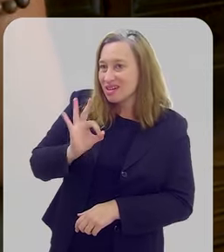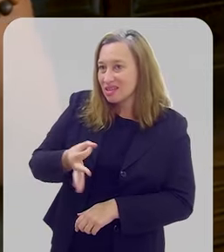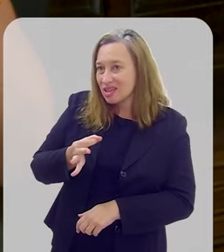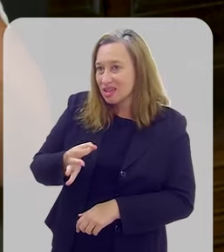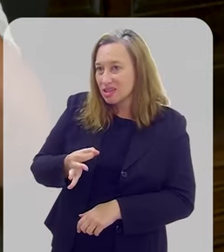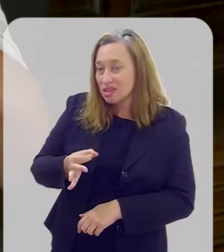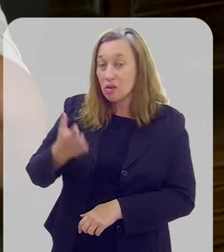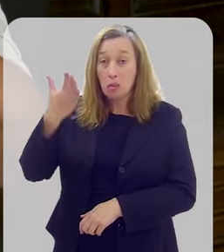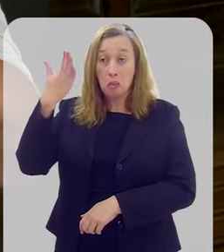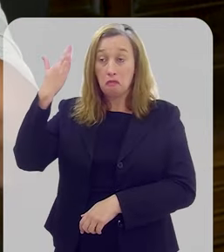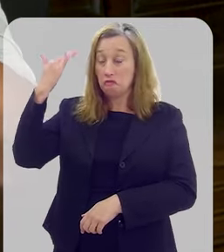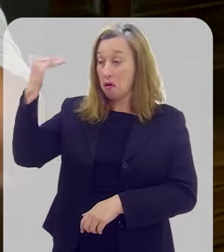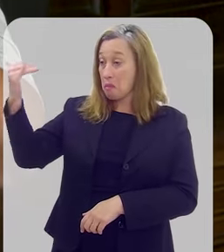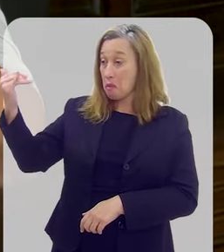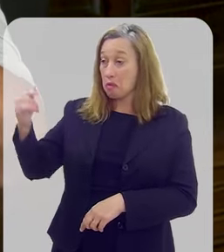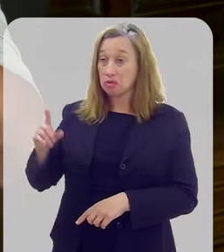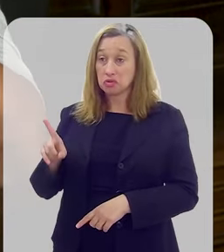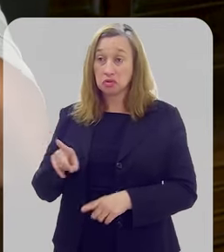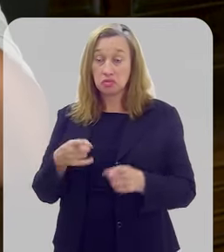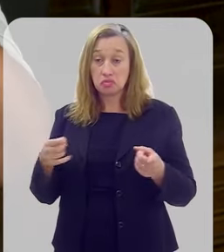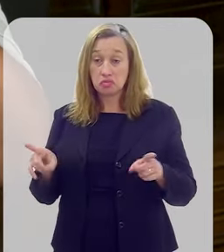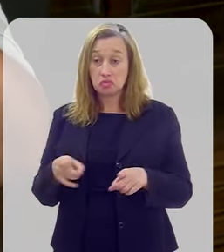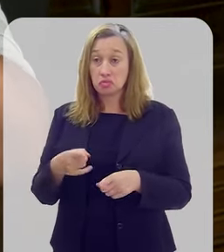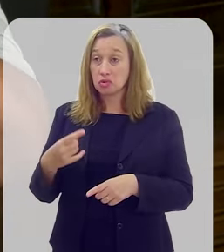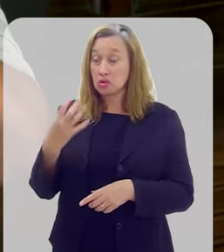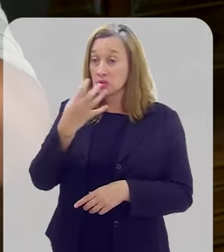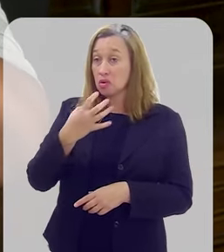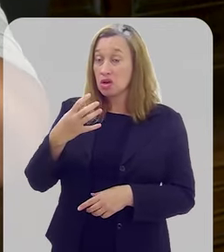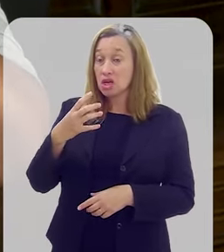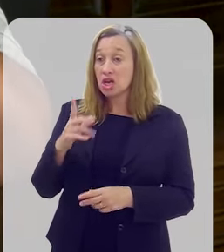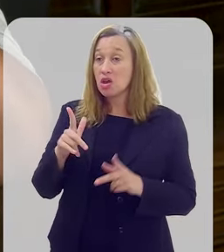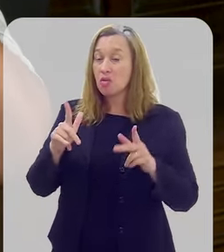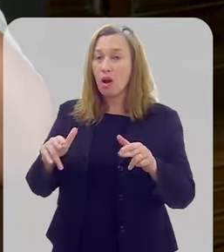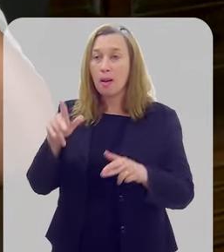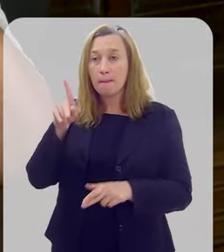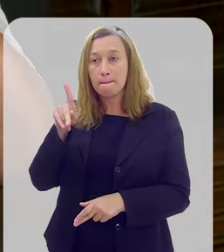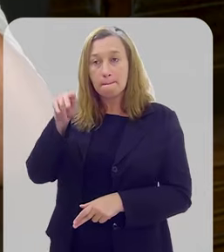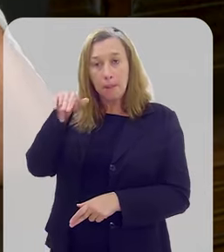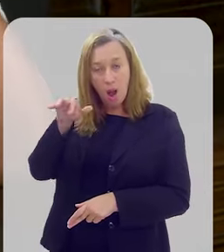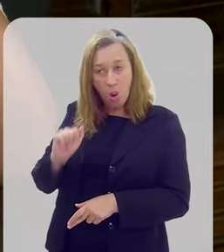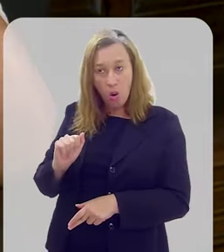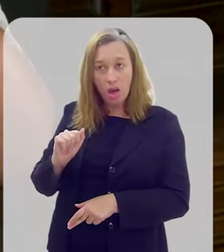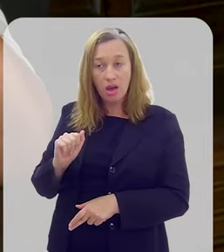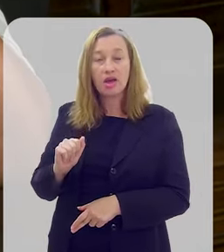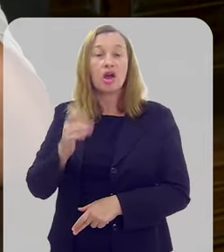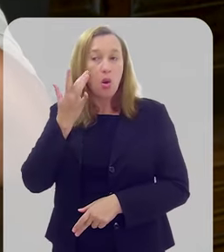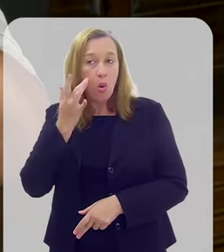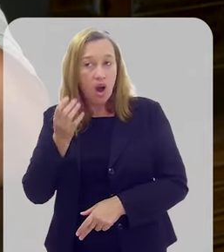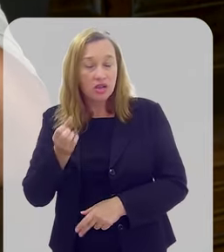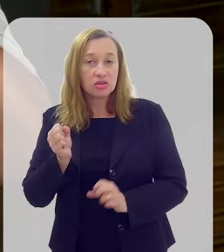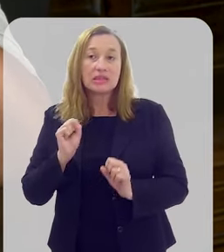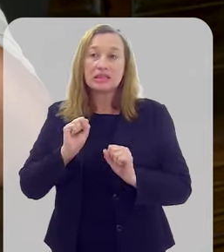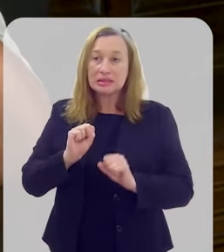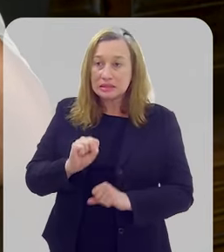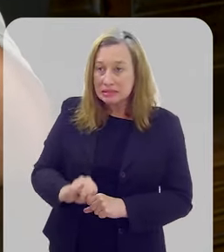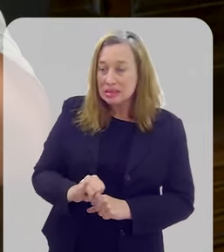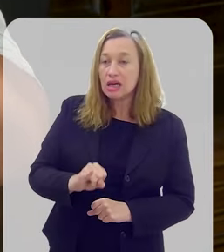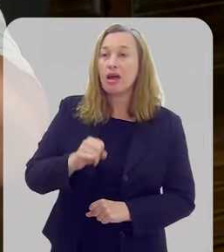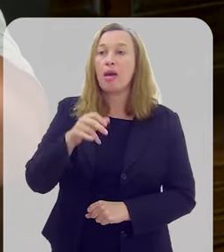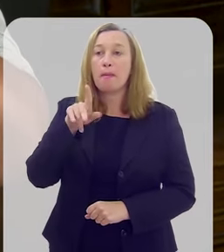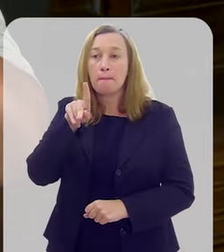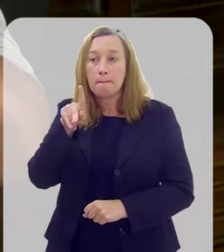certeza se tornar uma das grandes cantoras como Paula Porto e eu acho muito válido se Paula